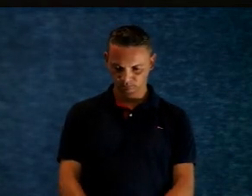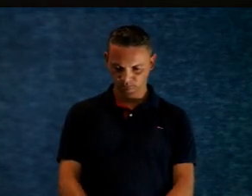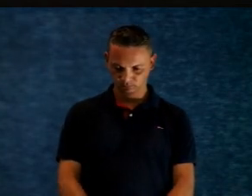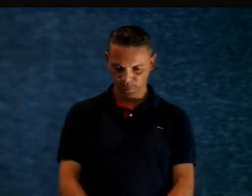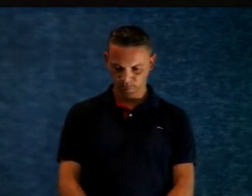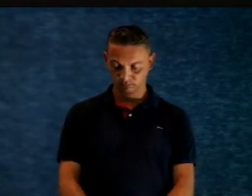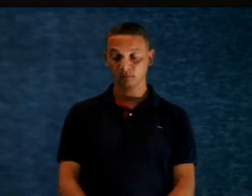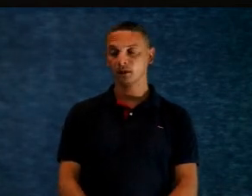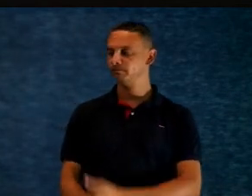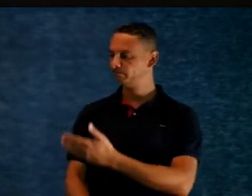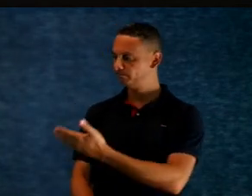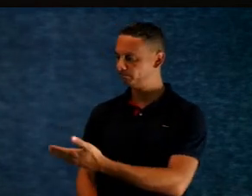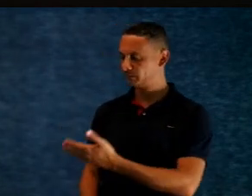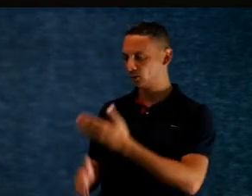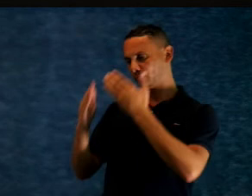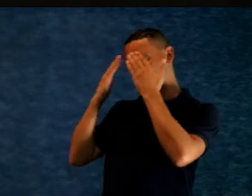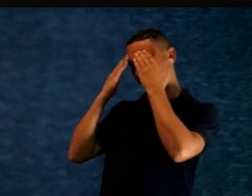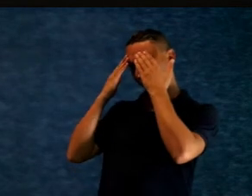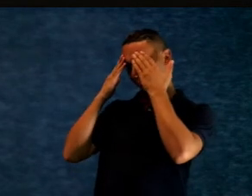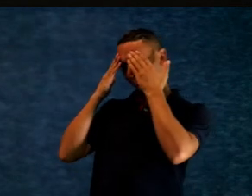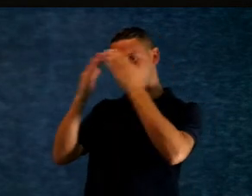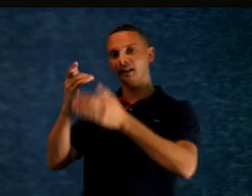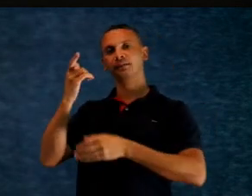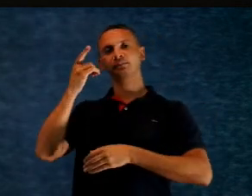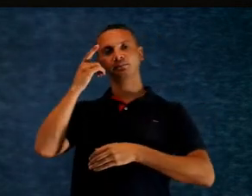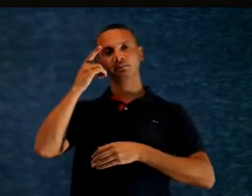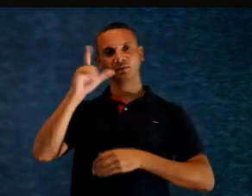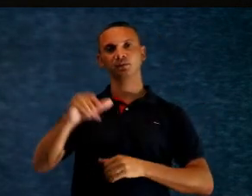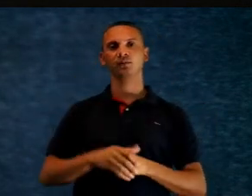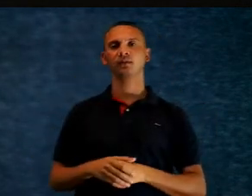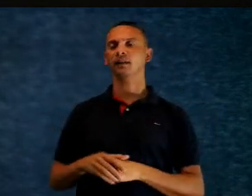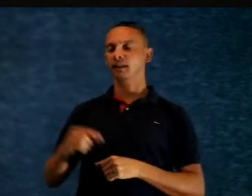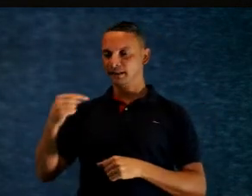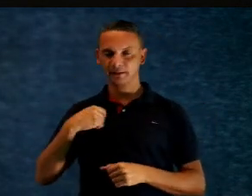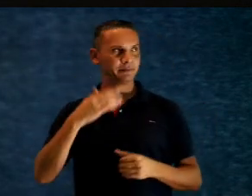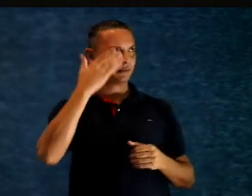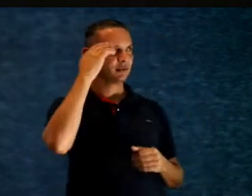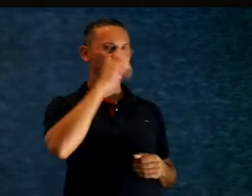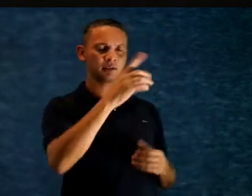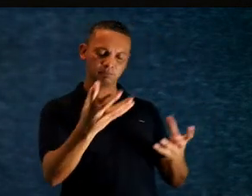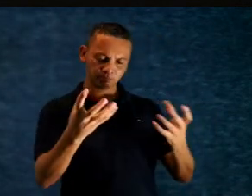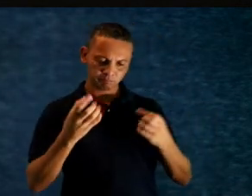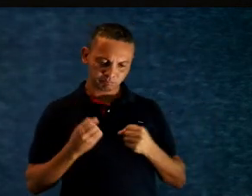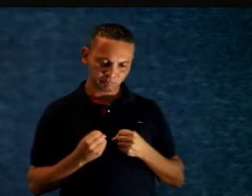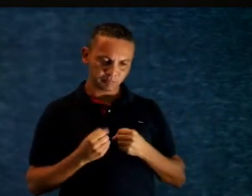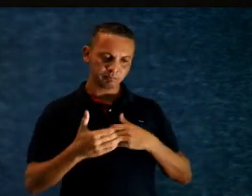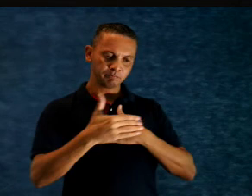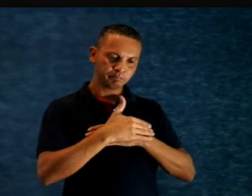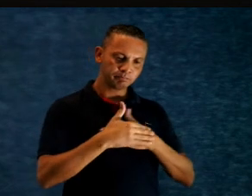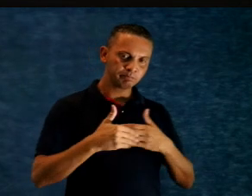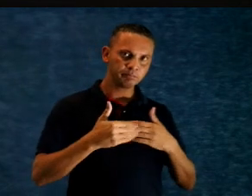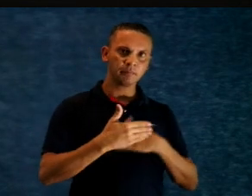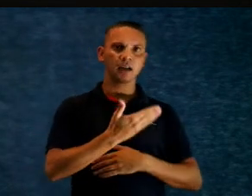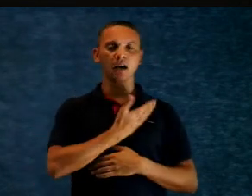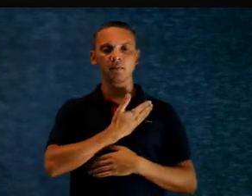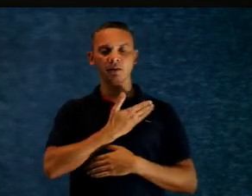coração. Para mim é sempre uma grande alegria voltar a esta casa, à qual, volto a dizer, tanto devem